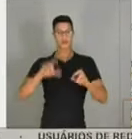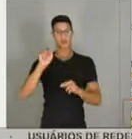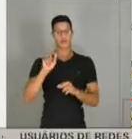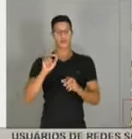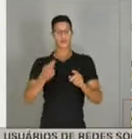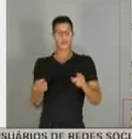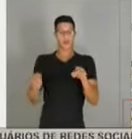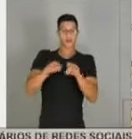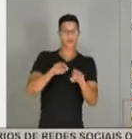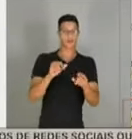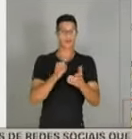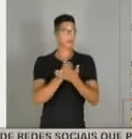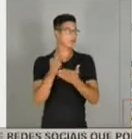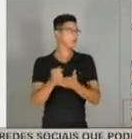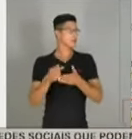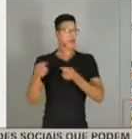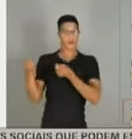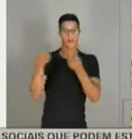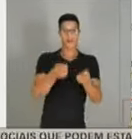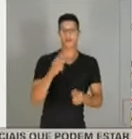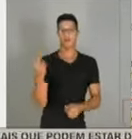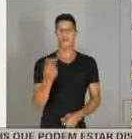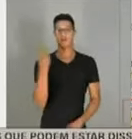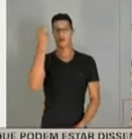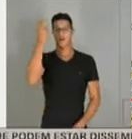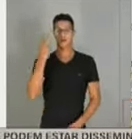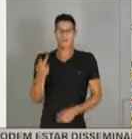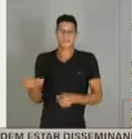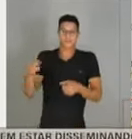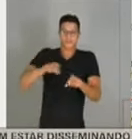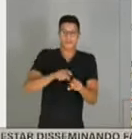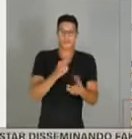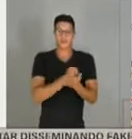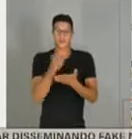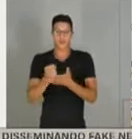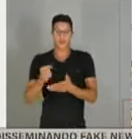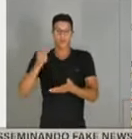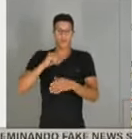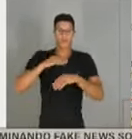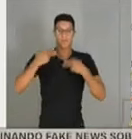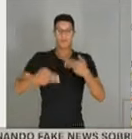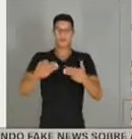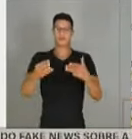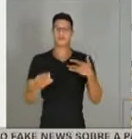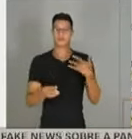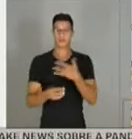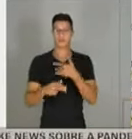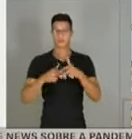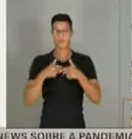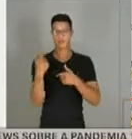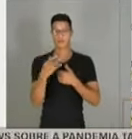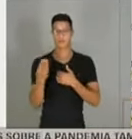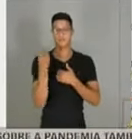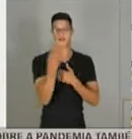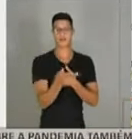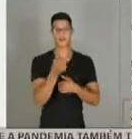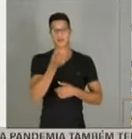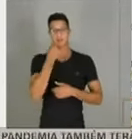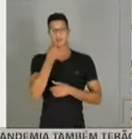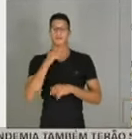das sócias da contratada apresentava valores pendentes de ressarcimento em contrato firmado com o Ministério devido à não entrega de